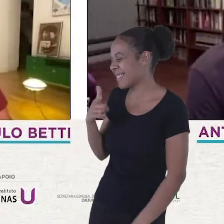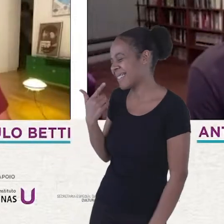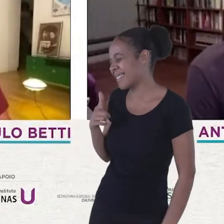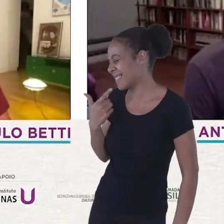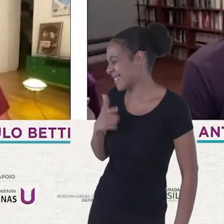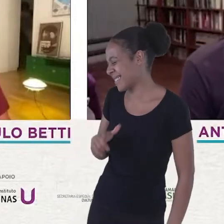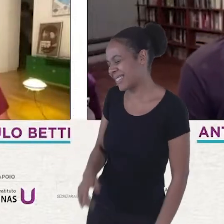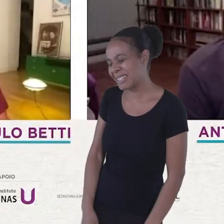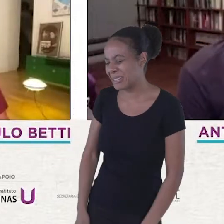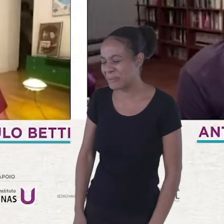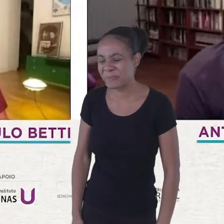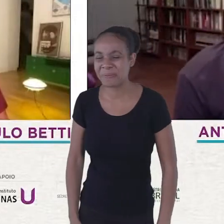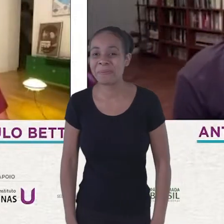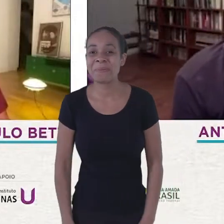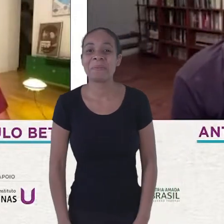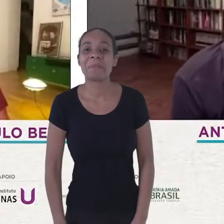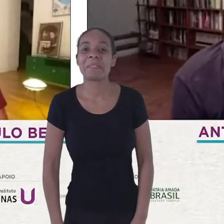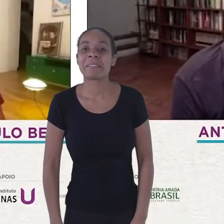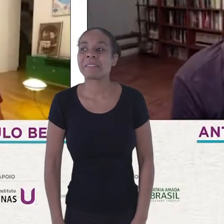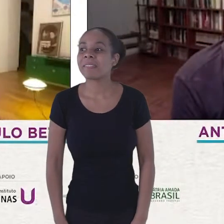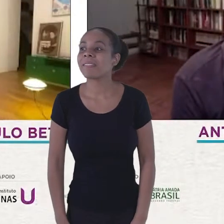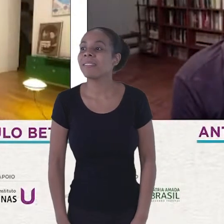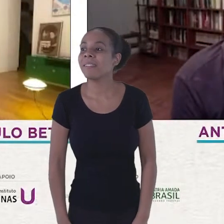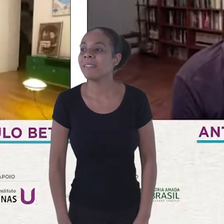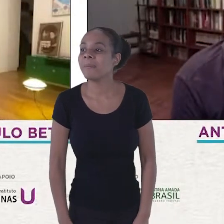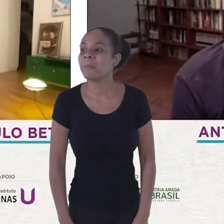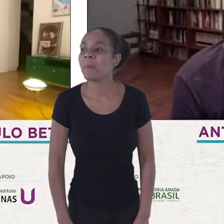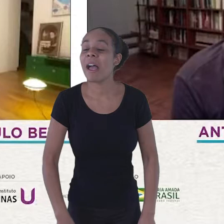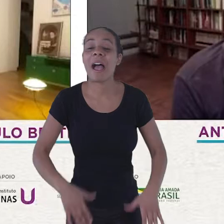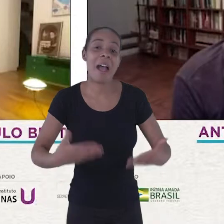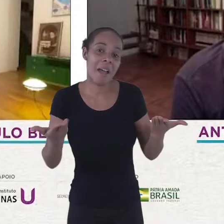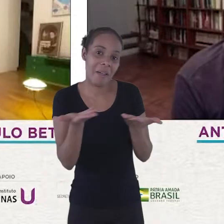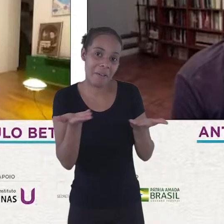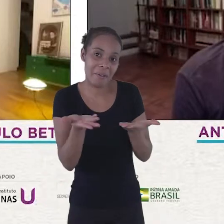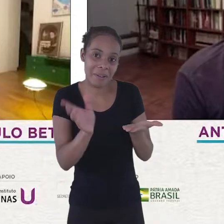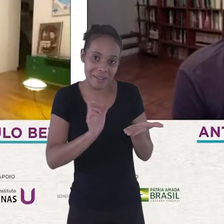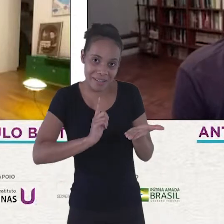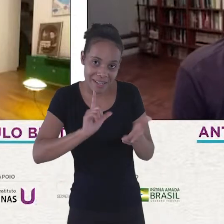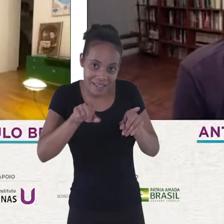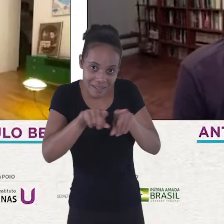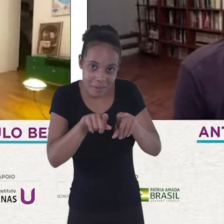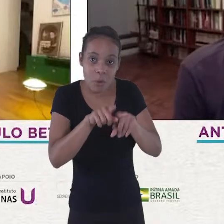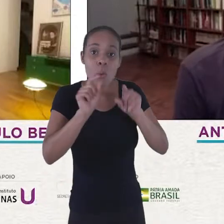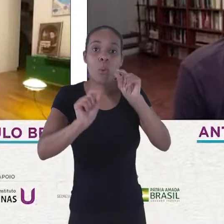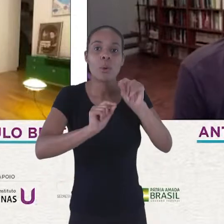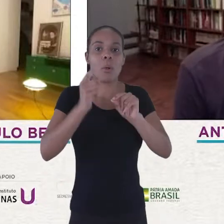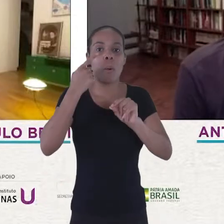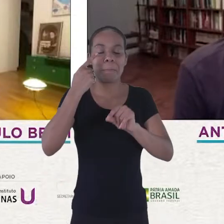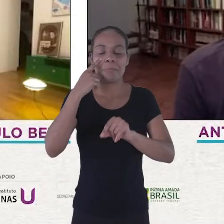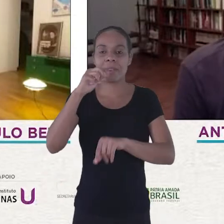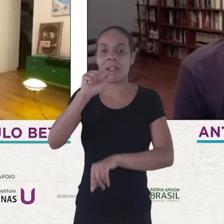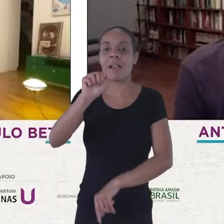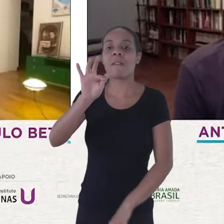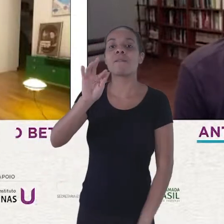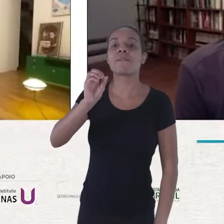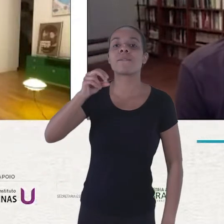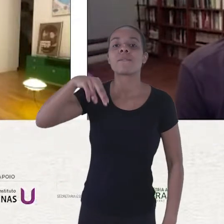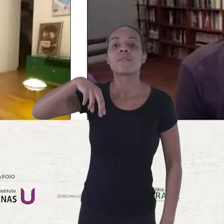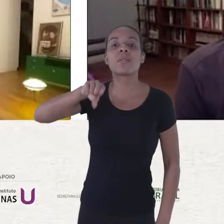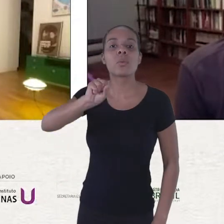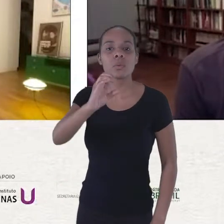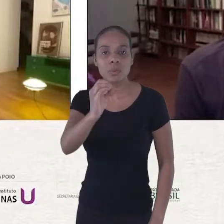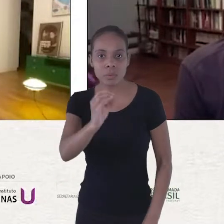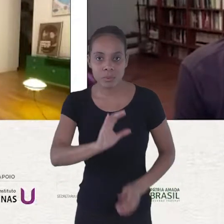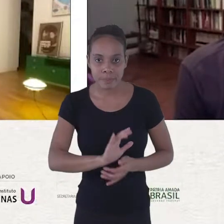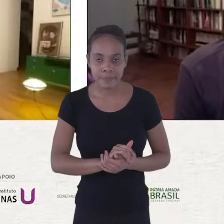Ô Stepan. Agora tem um... Nossa, o Celso, Afonso. Oi. Poxa vida,